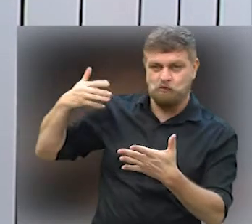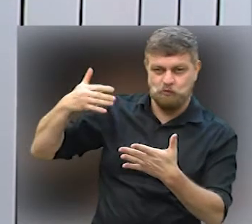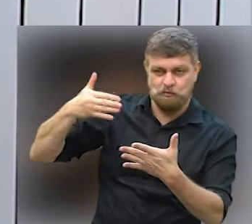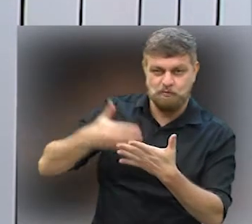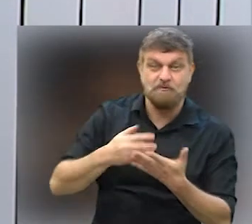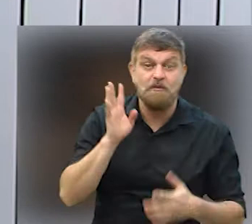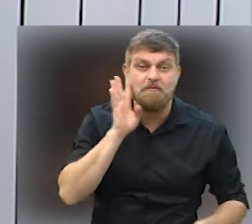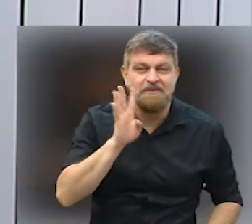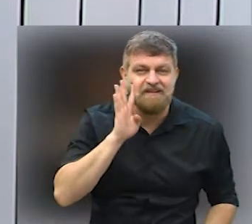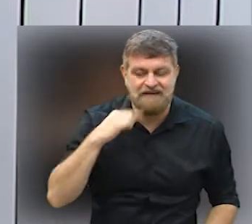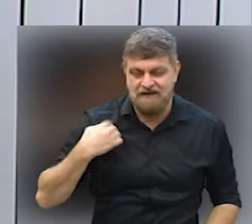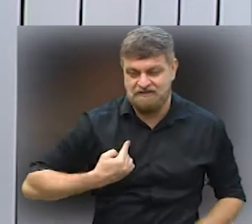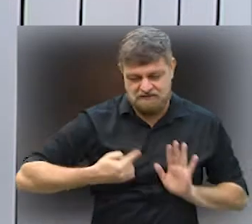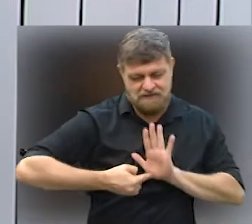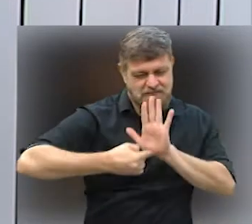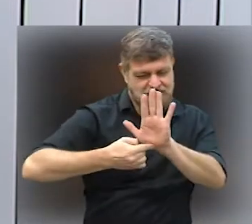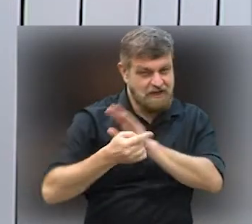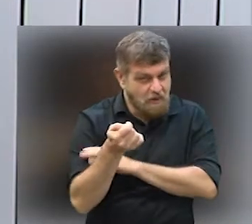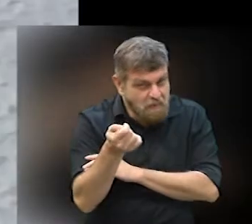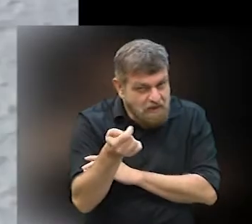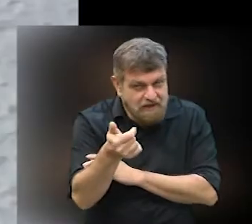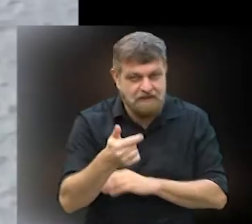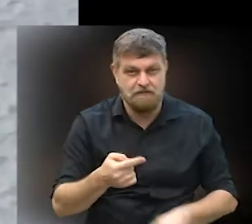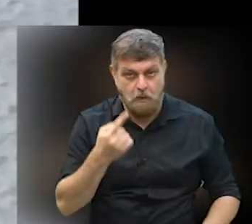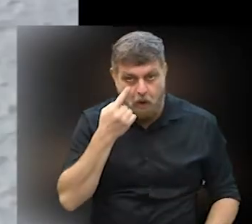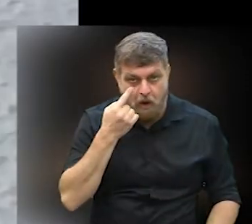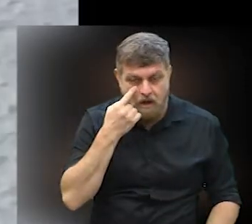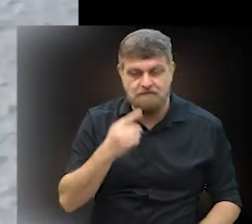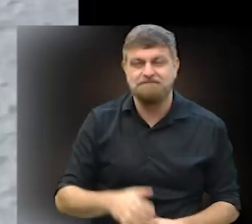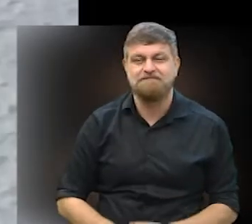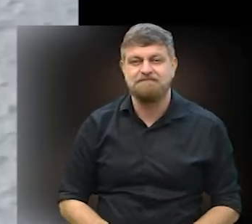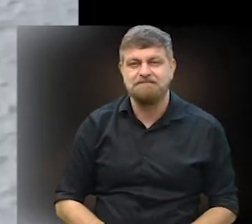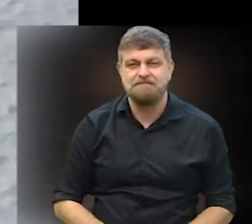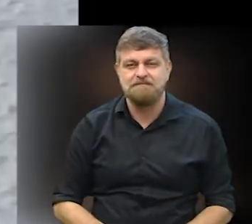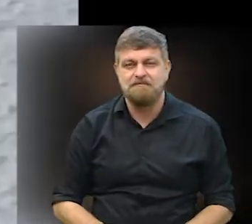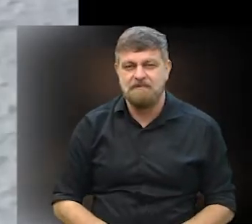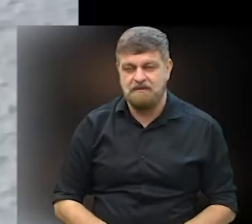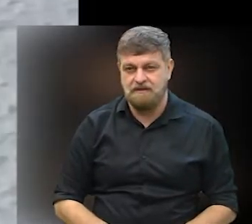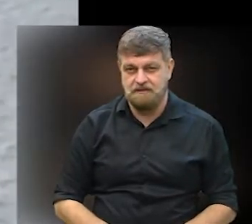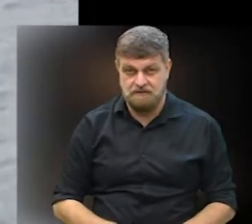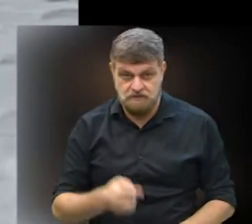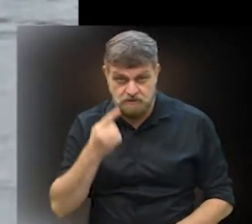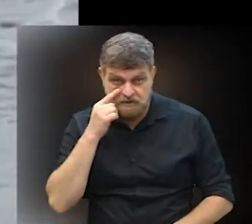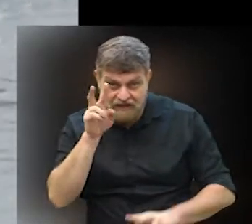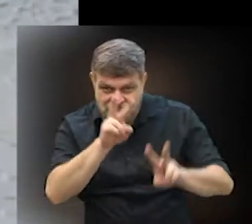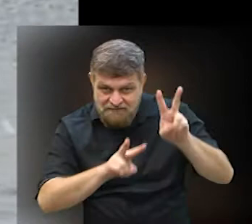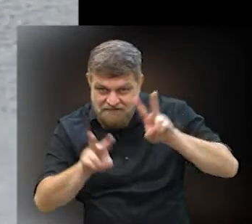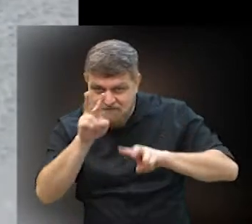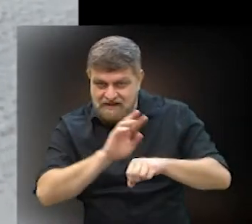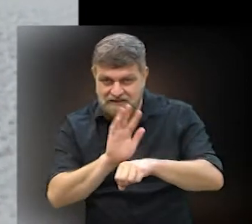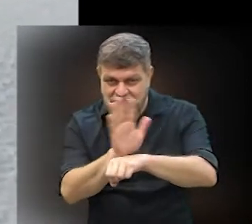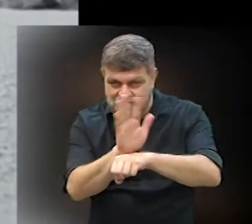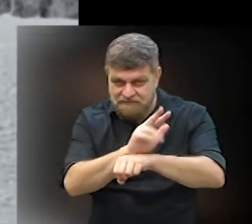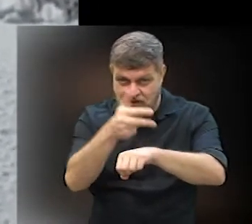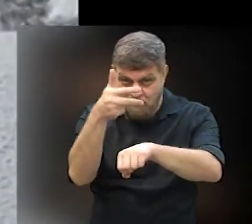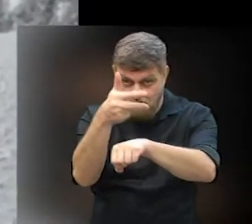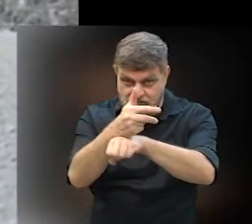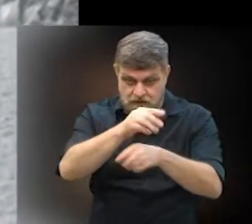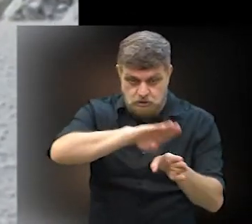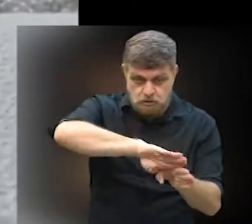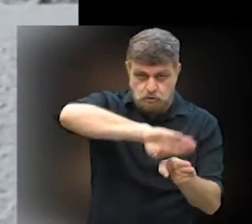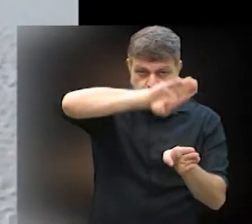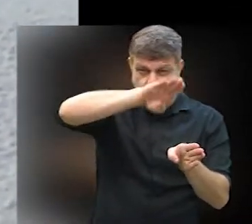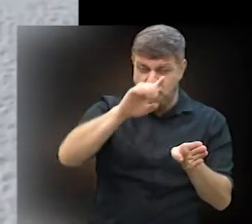lá, muito bacana, e a gente vai mostrar um pouquinho sobre isso. Sobre a expedição, enquanto a gente está vendo aí um vídeo do